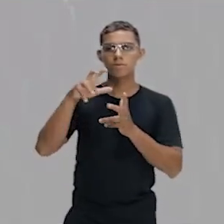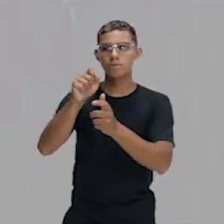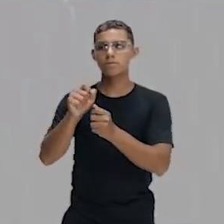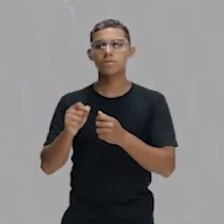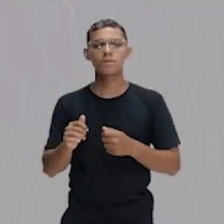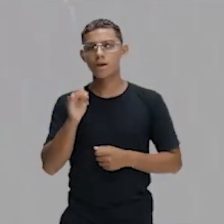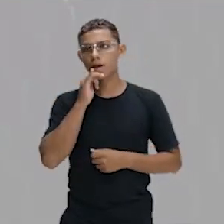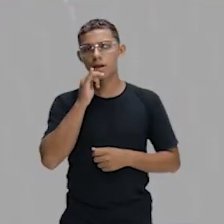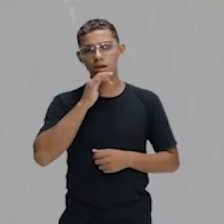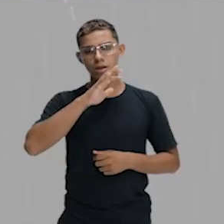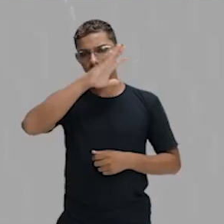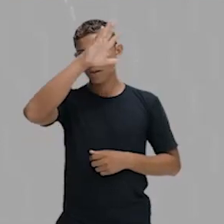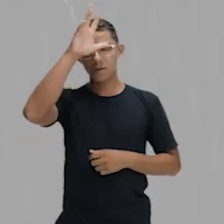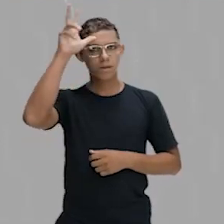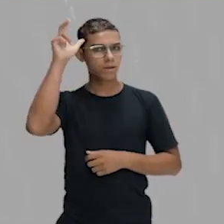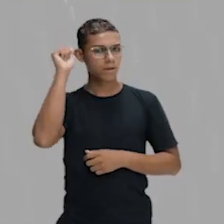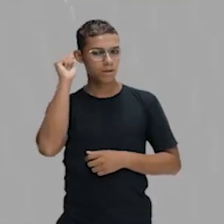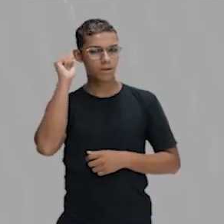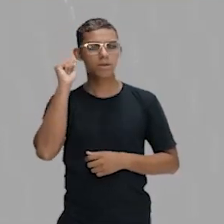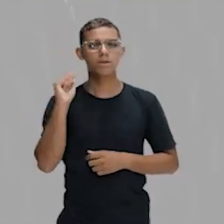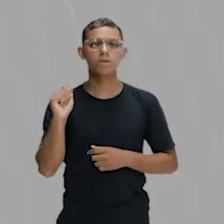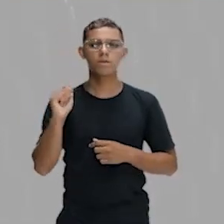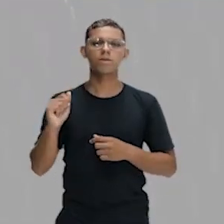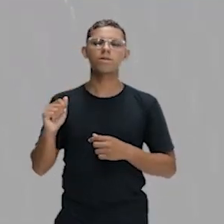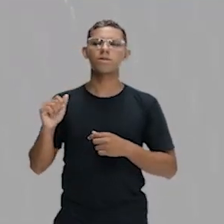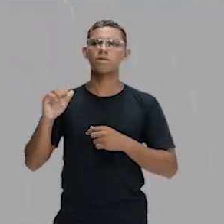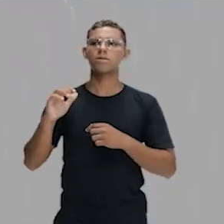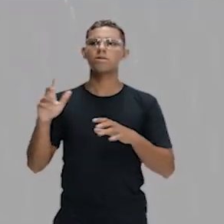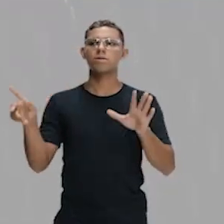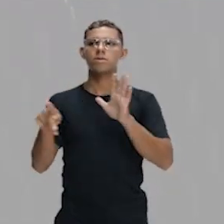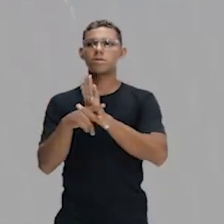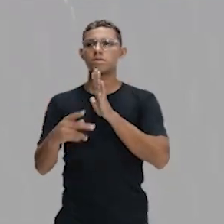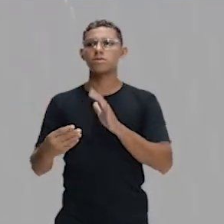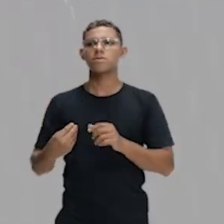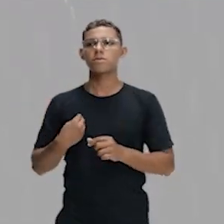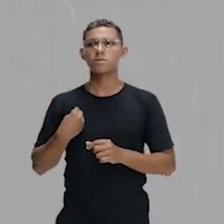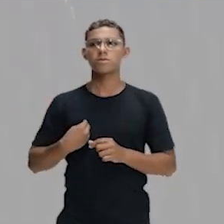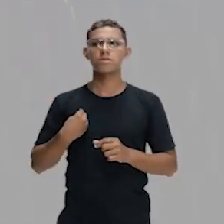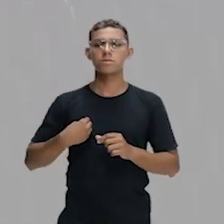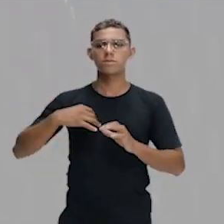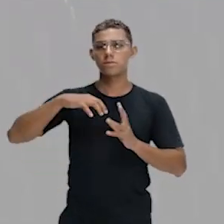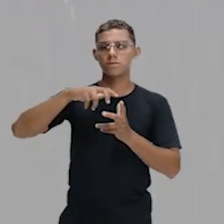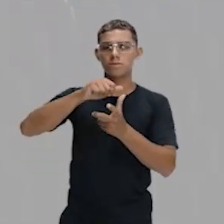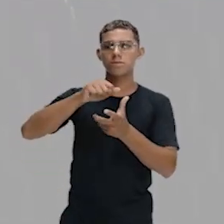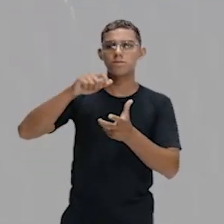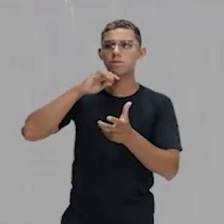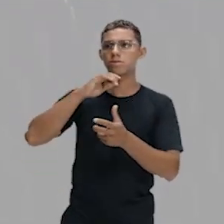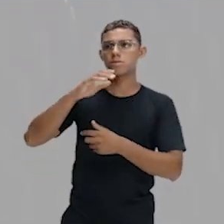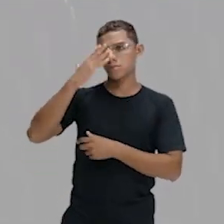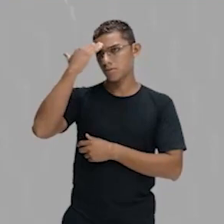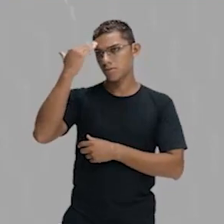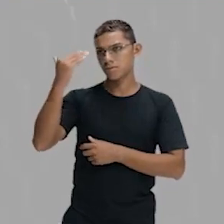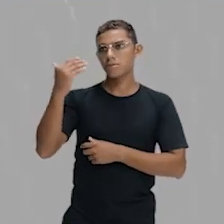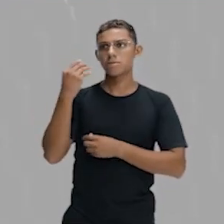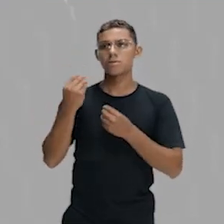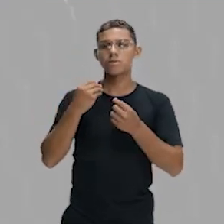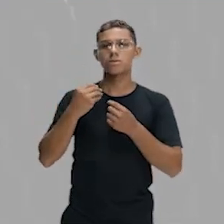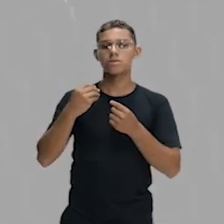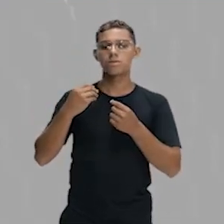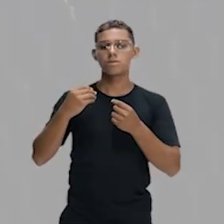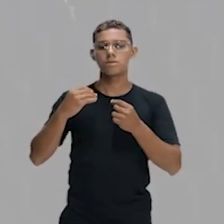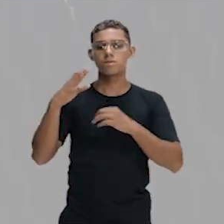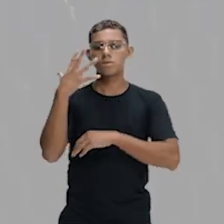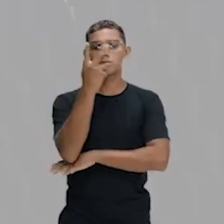floresta amazônica, eu disse que é um bioma brasileiro pertencente ao bioma mundial, conhecido como floresta